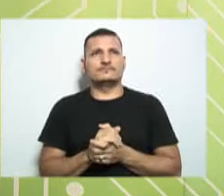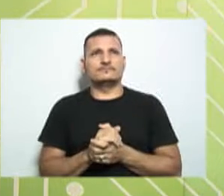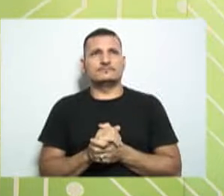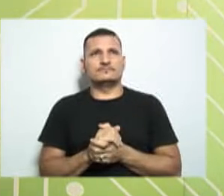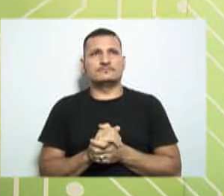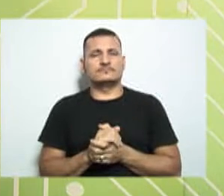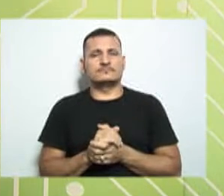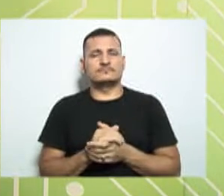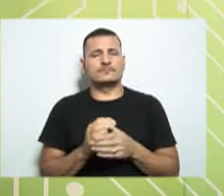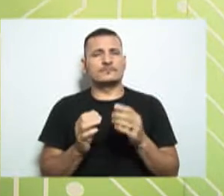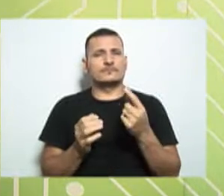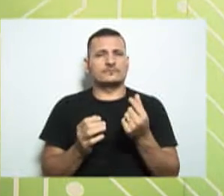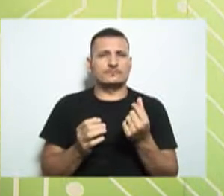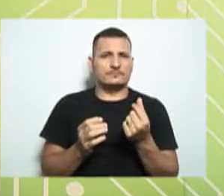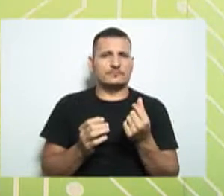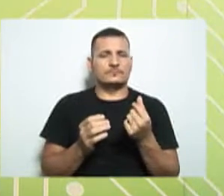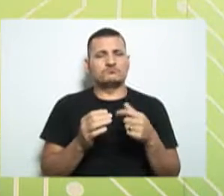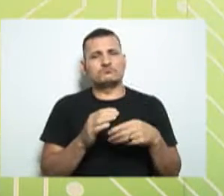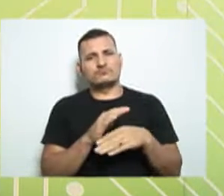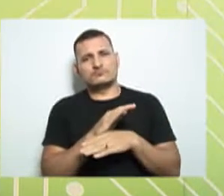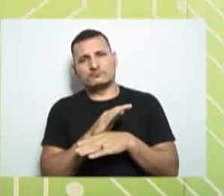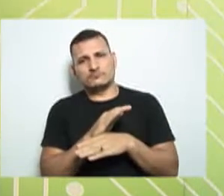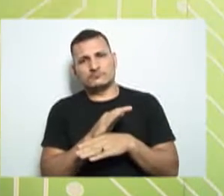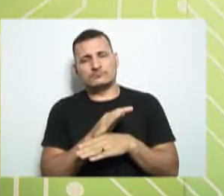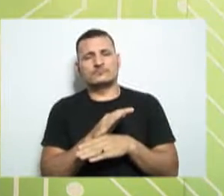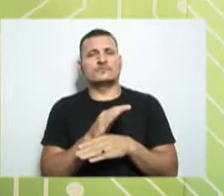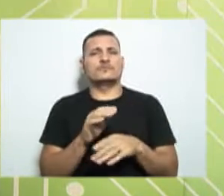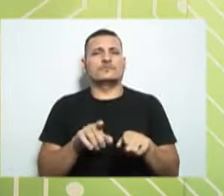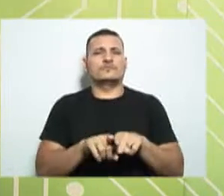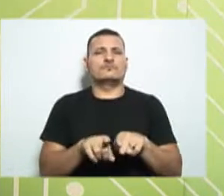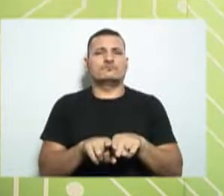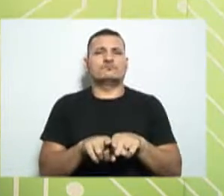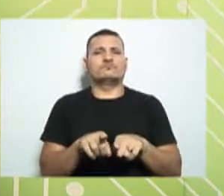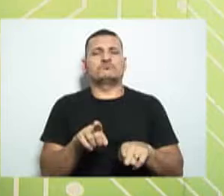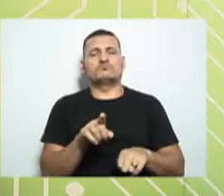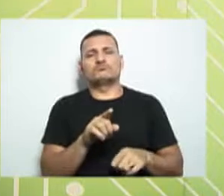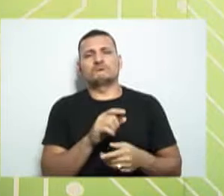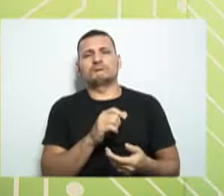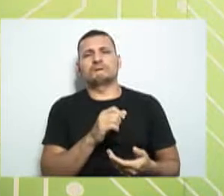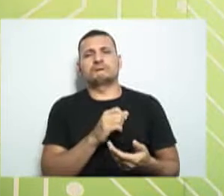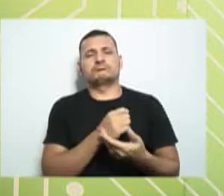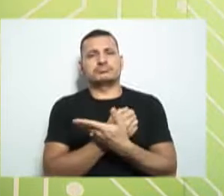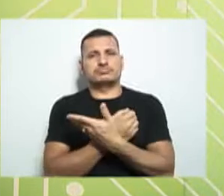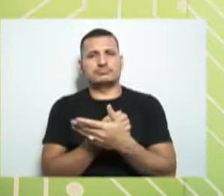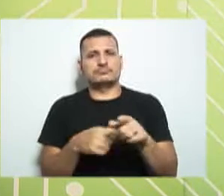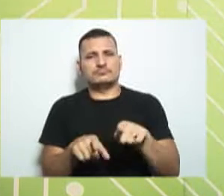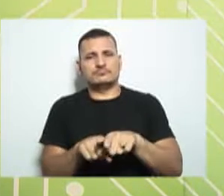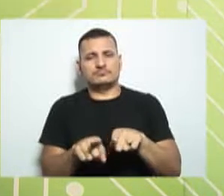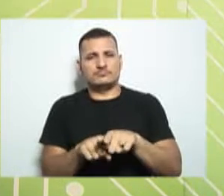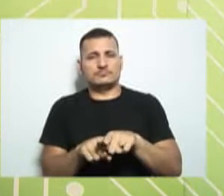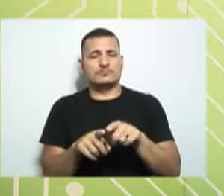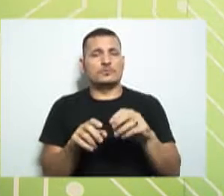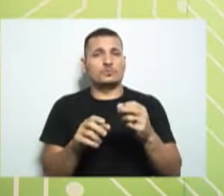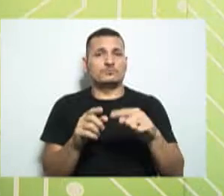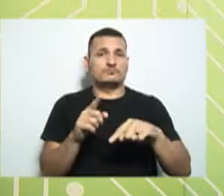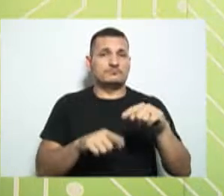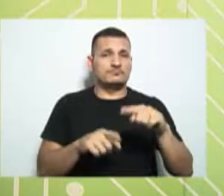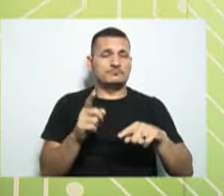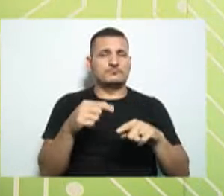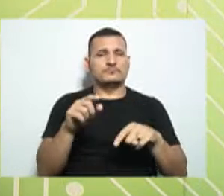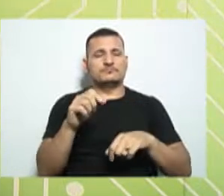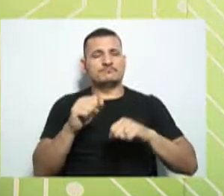fazer a entrada e saída de materiais e a questão de formação de preço dos produtos que vocês vão vir a fabricar ou a